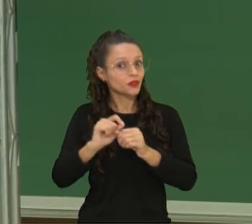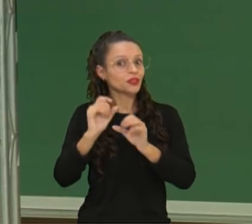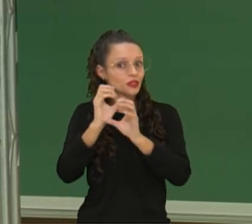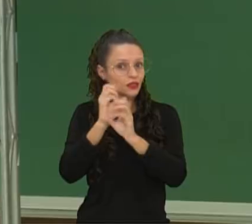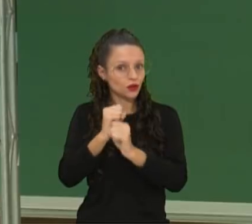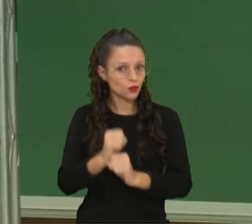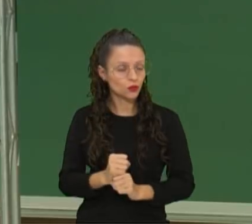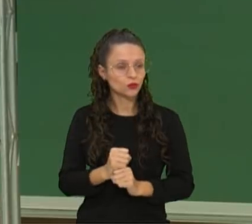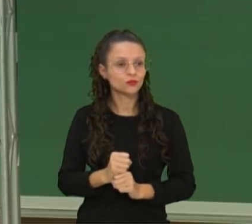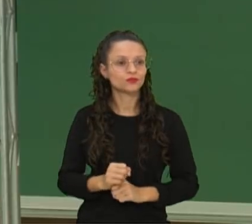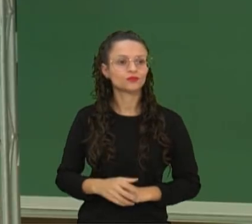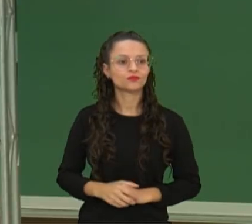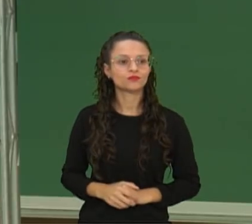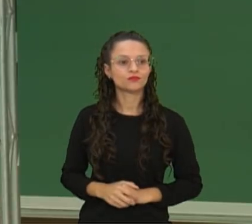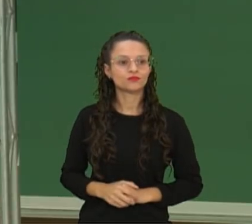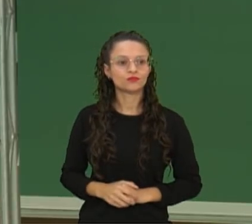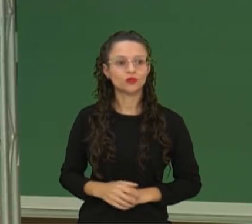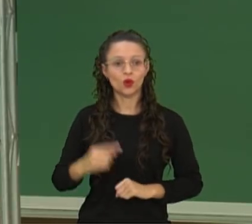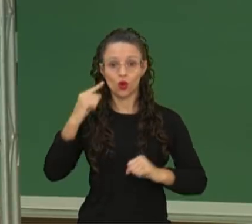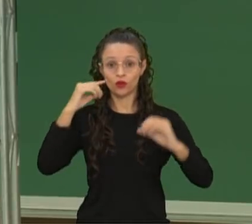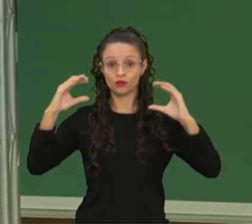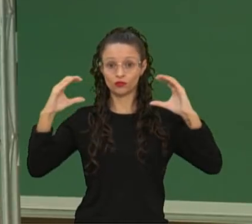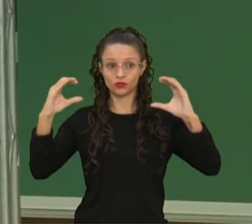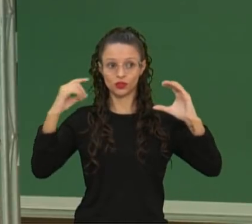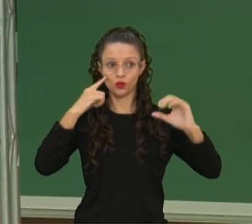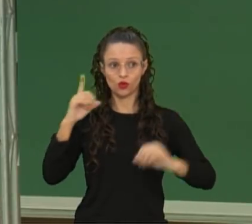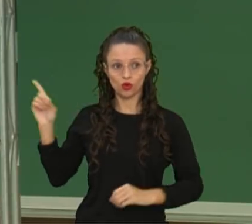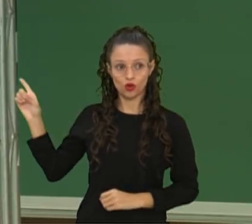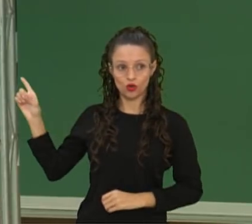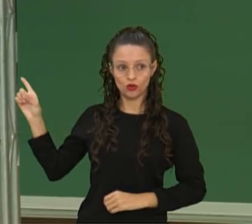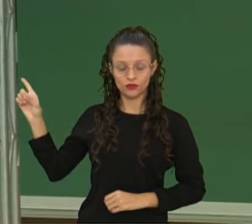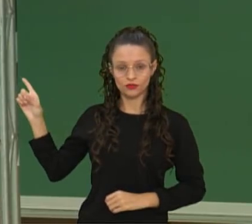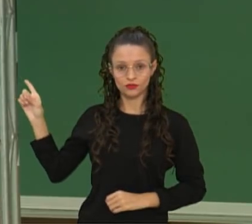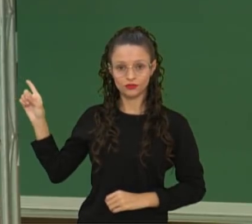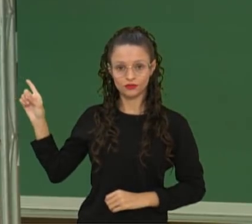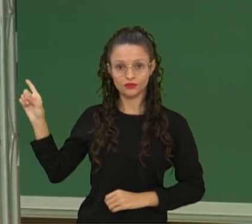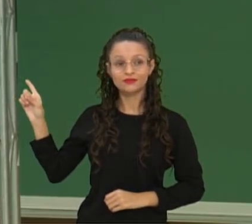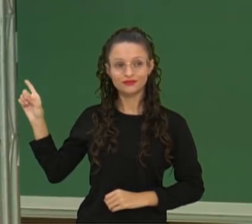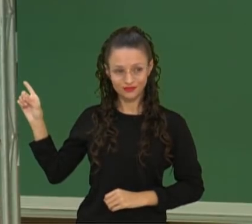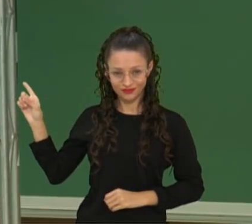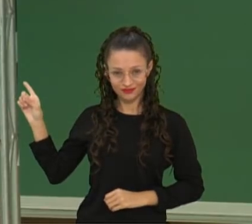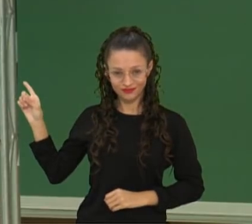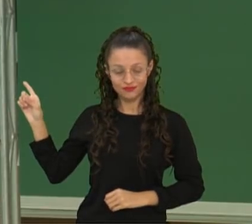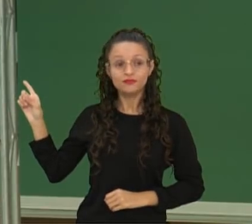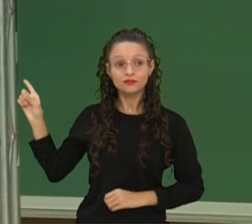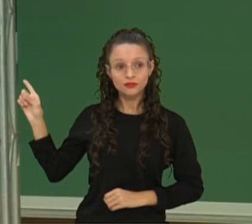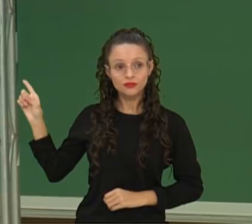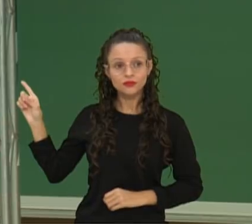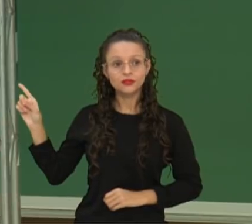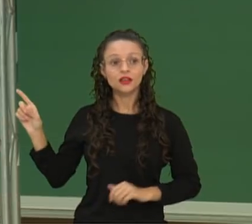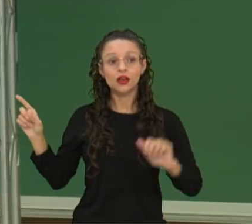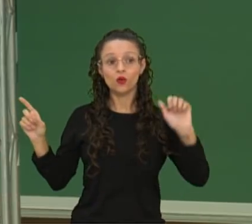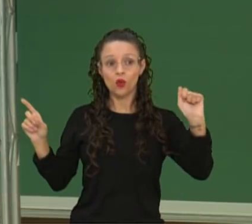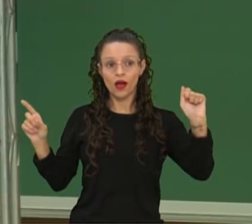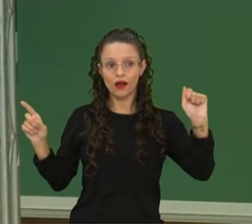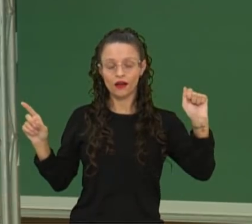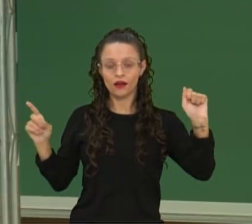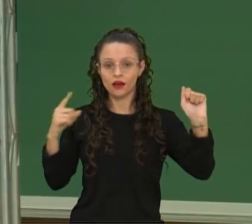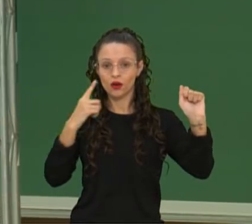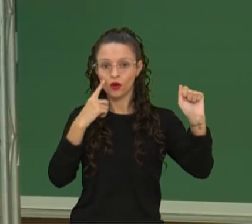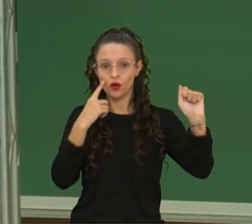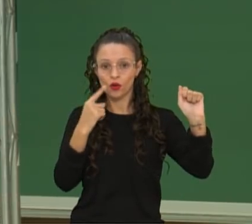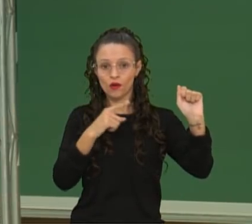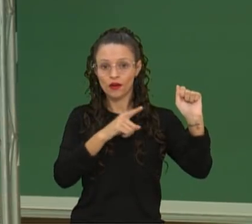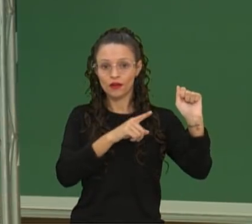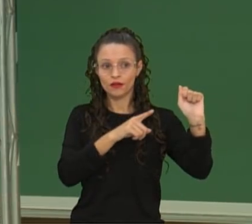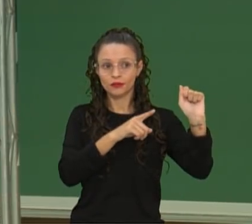cálculo. Eu te dou uma função, né, tá aqui, f de x igual a 2x menos 1. Esse é o meu conjunto A, perceba que é o conjunto